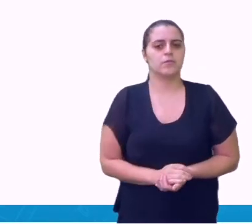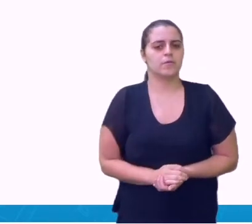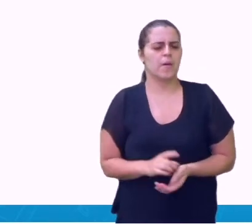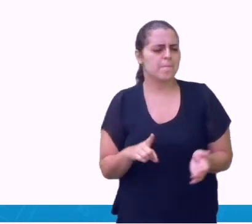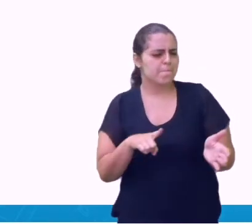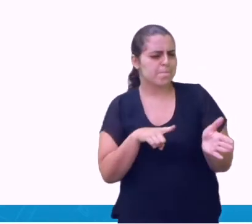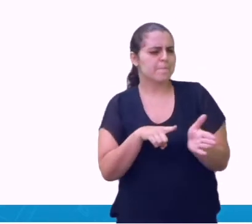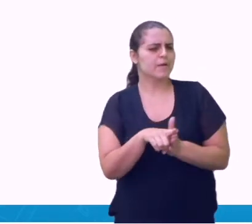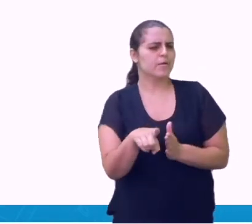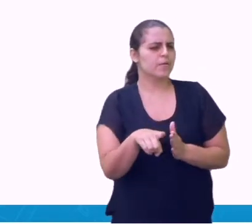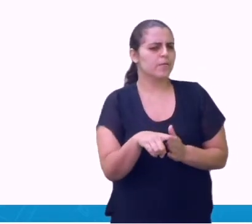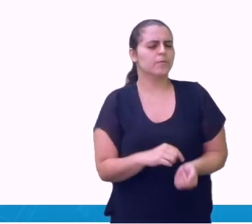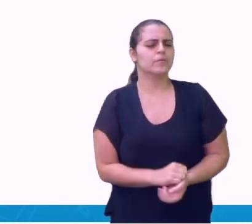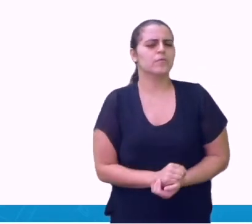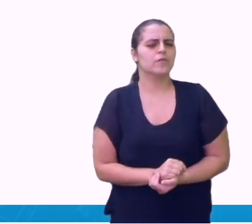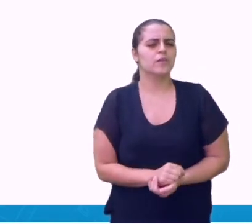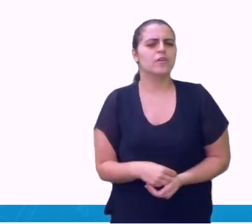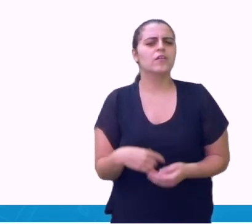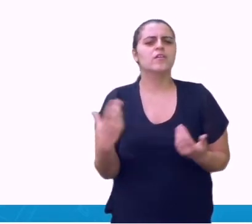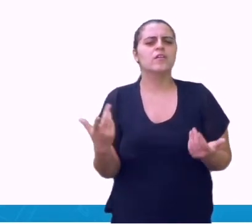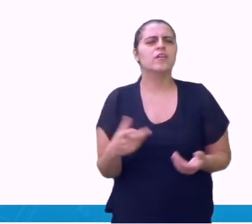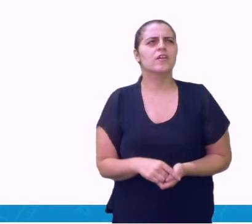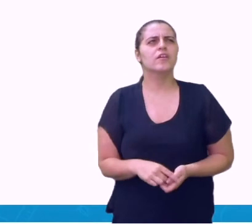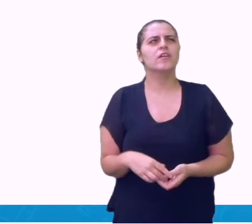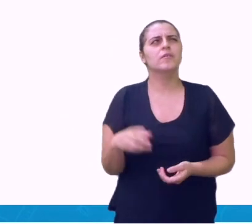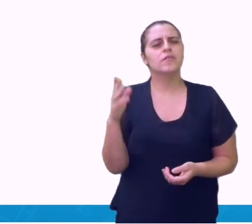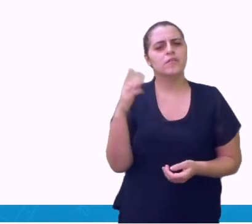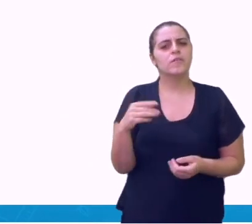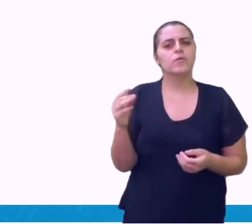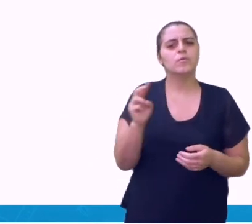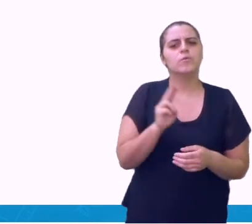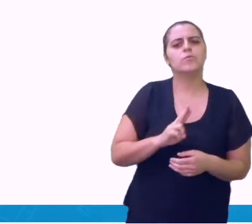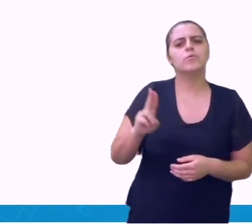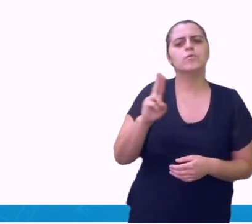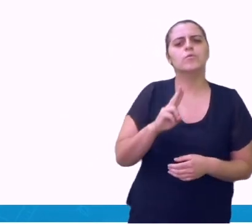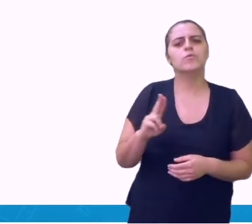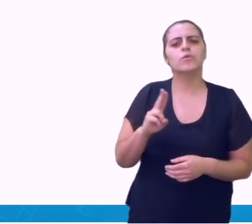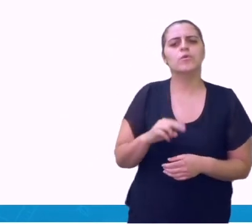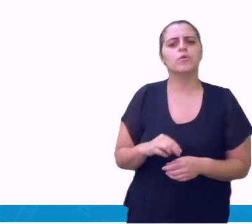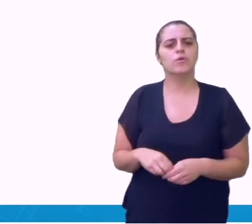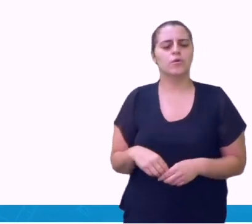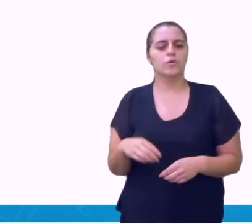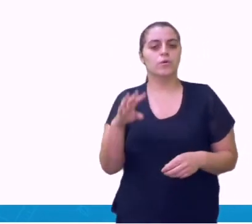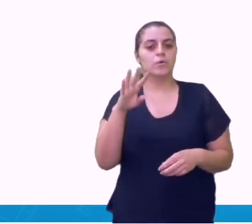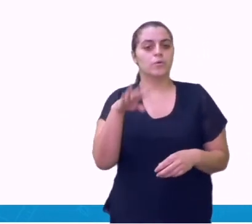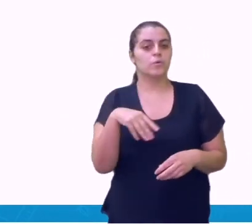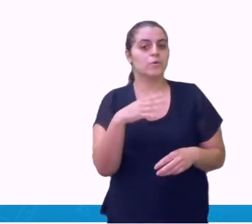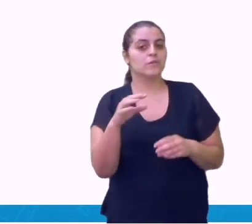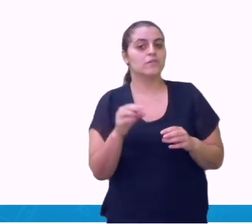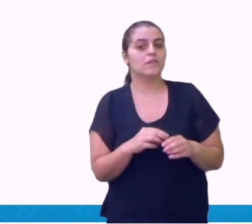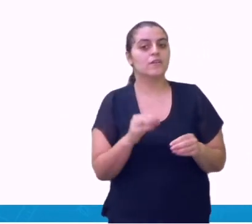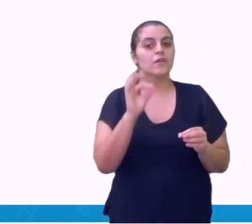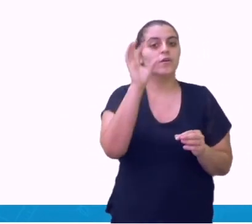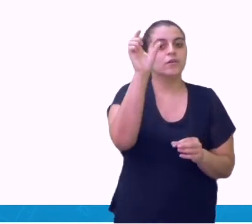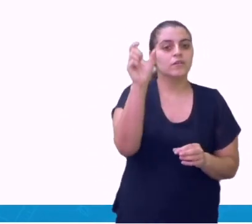pergunto para vocês assim, ó. E quem resolveu utilizar a sentença matemática?